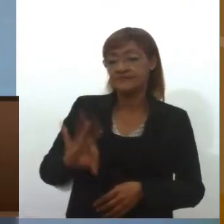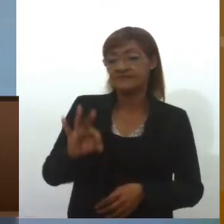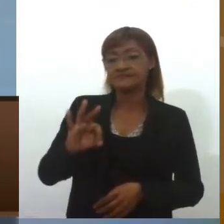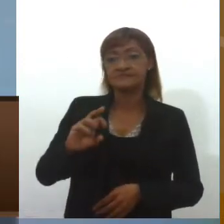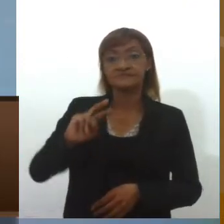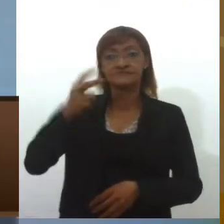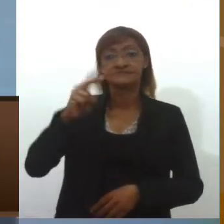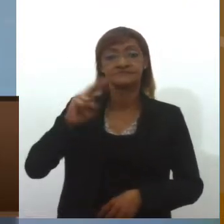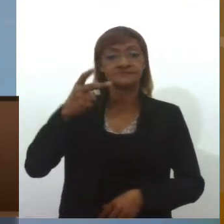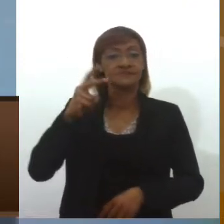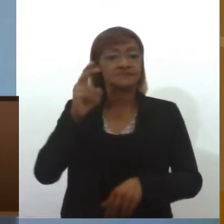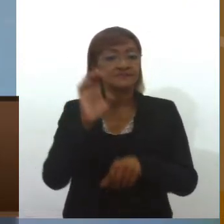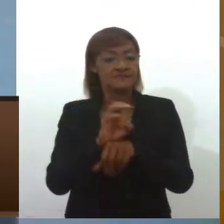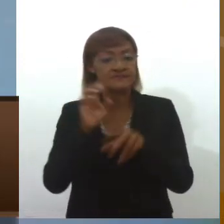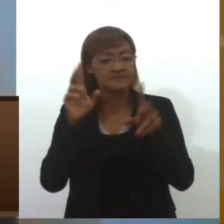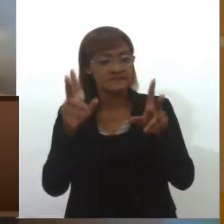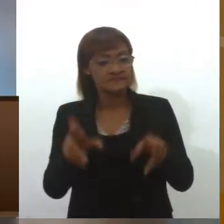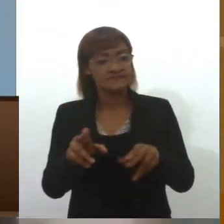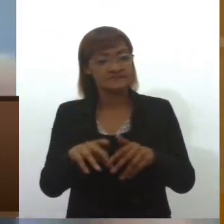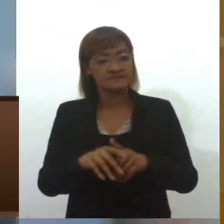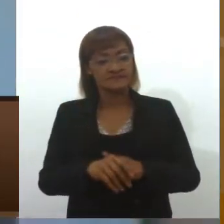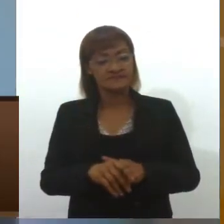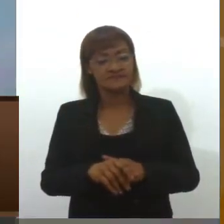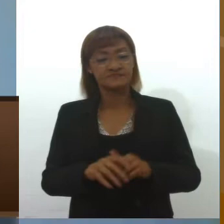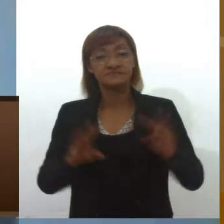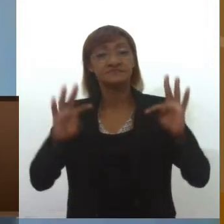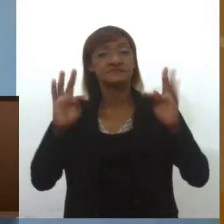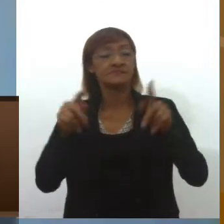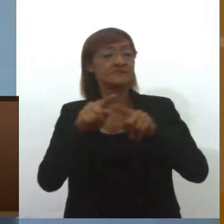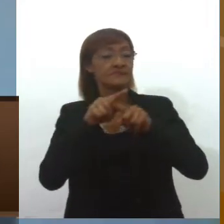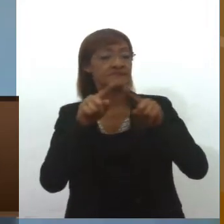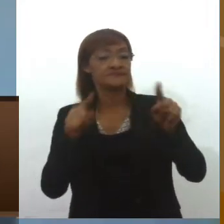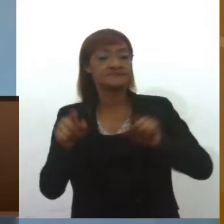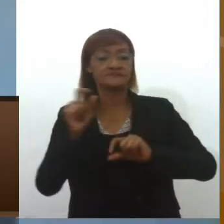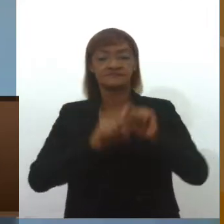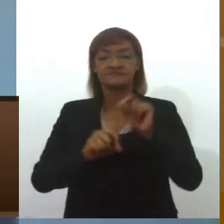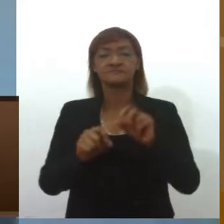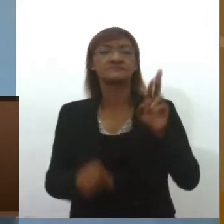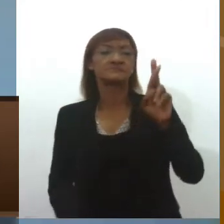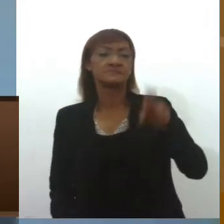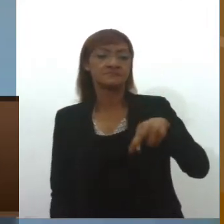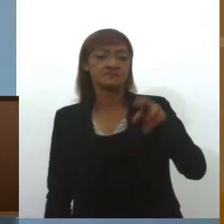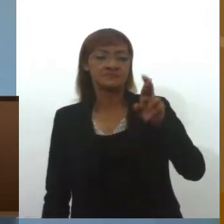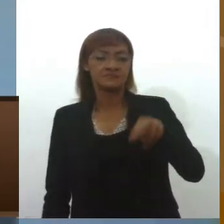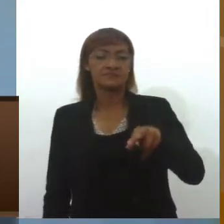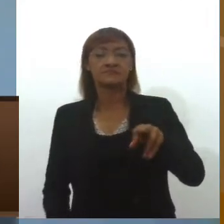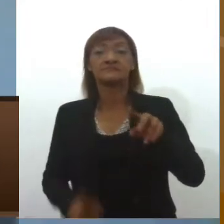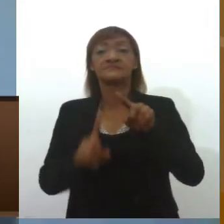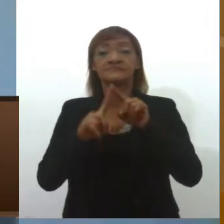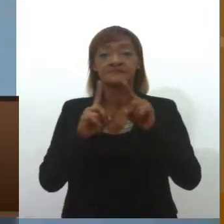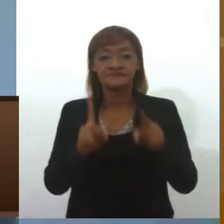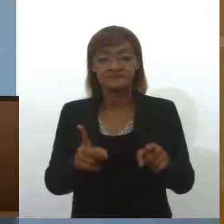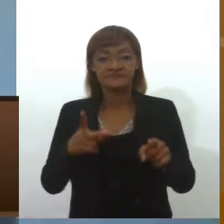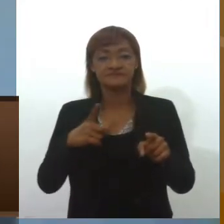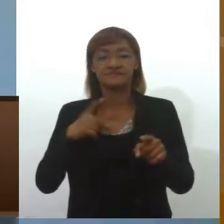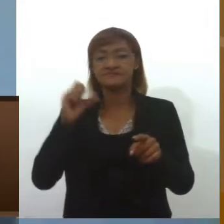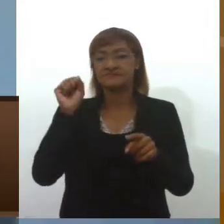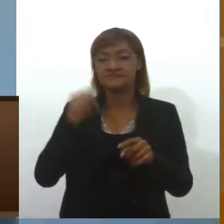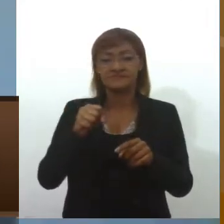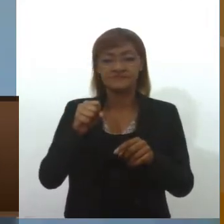reportagem que passou anteriormente comentou sobre o desajuste global. Concordo, mas existem desajustes internos